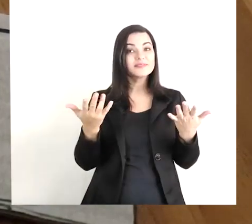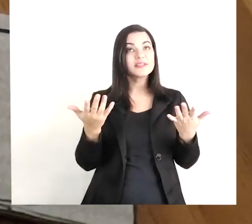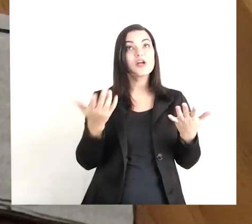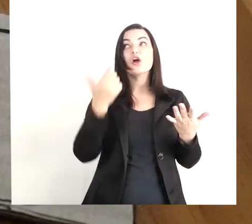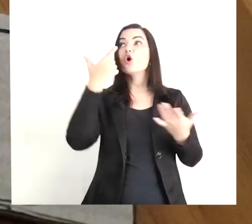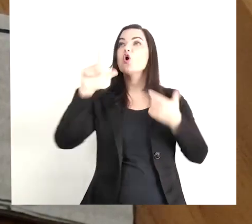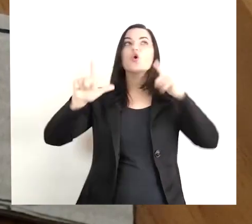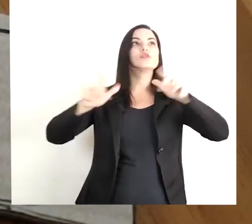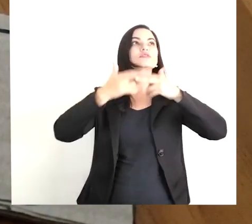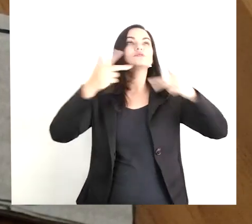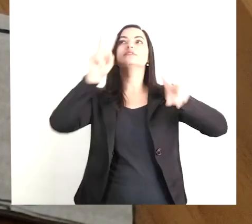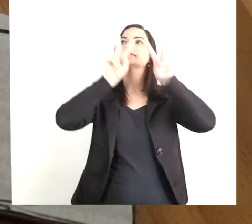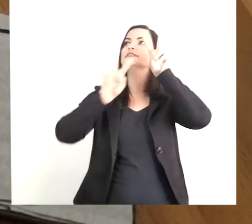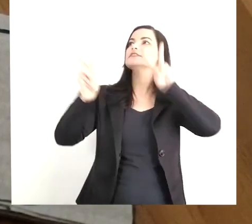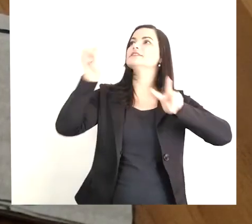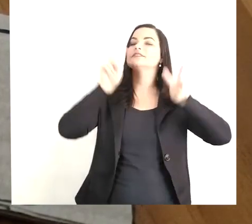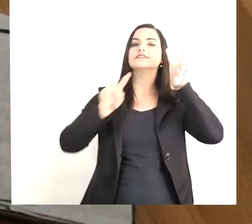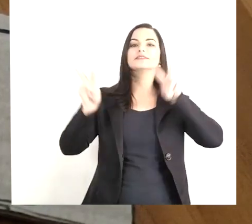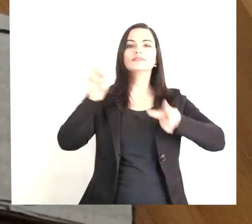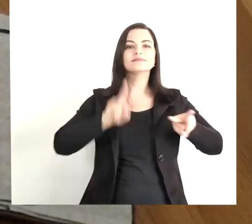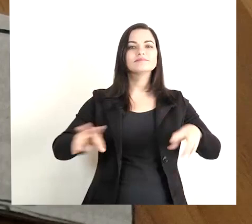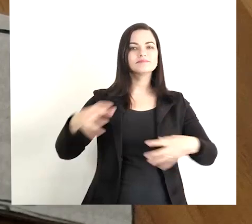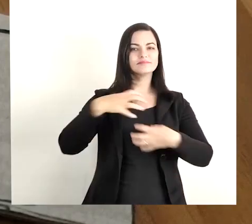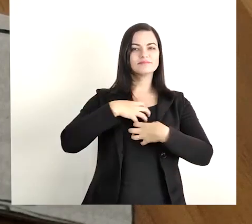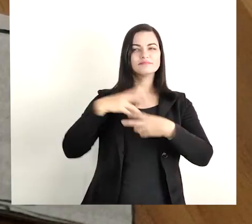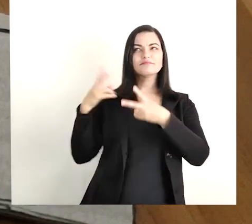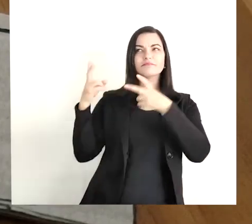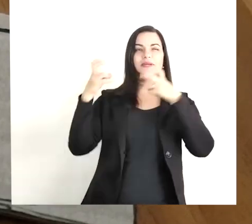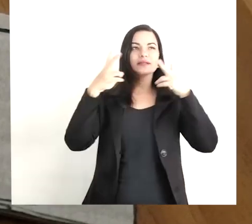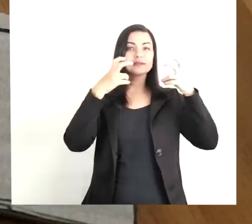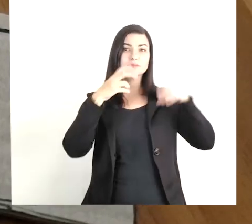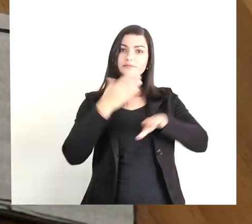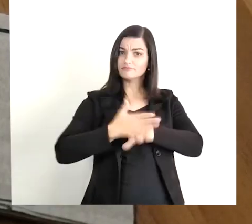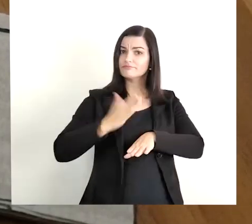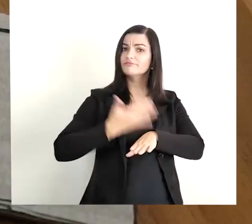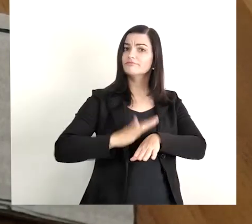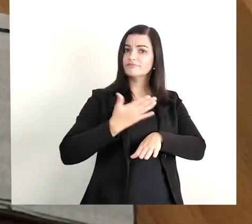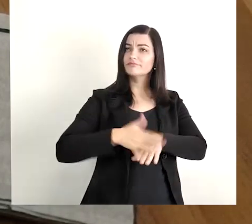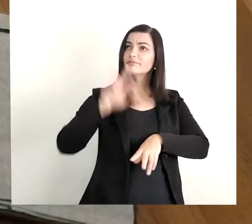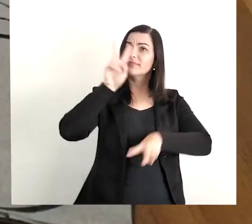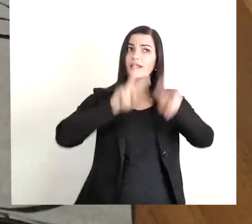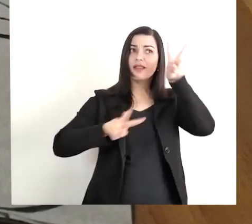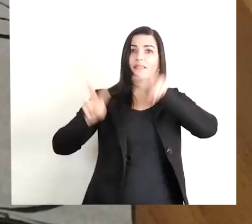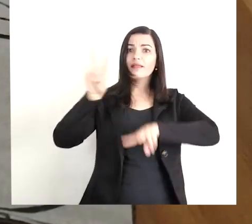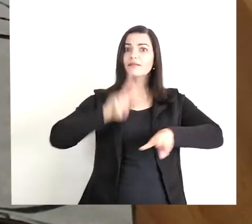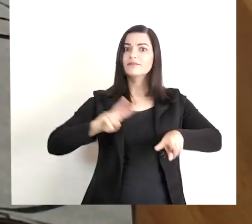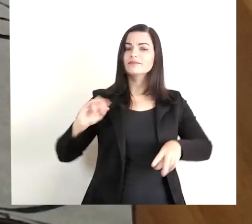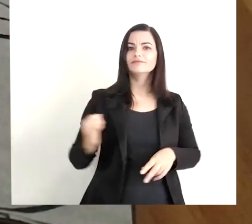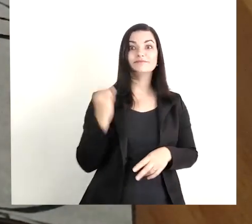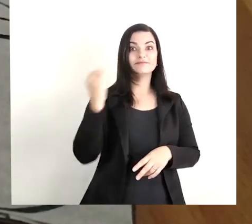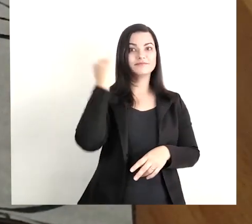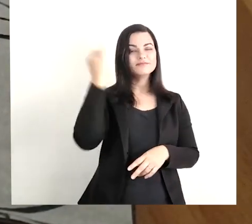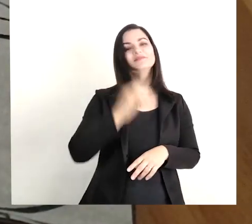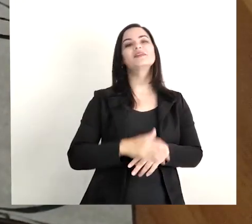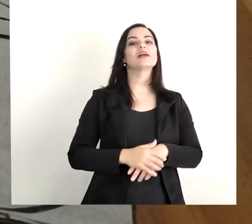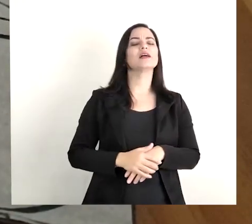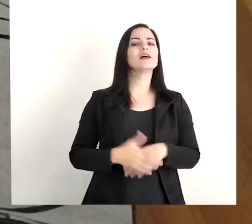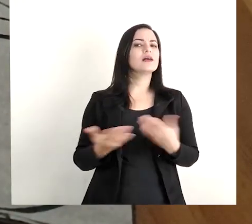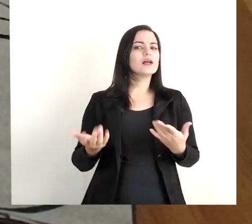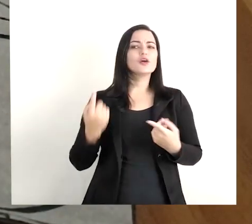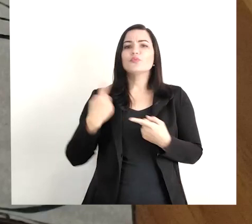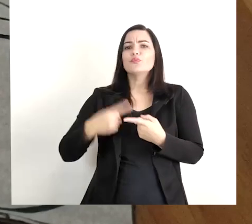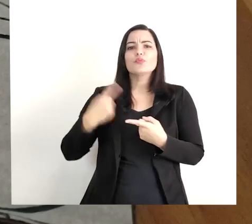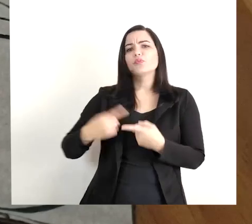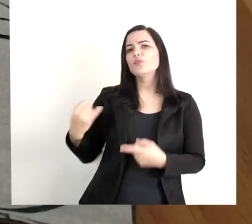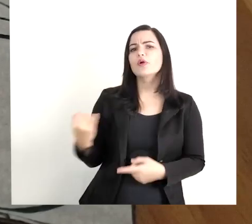ser palavras. E é muito legal esse tipo de leitura, treinar esse tipo de leitura. Treinar esse tipo de leitura